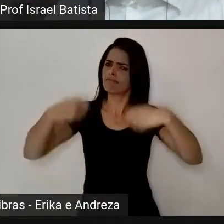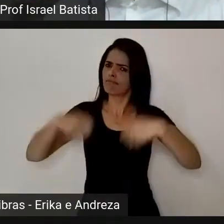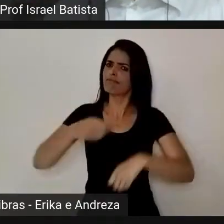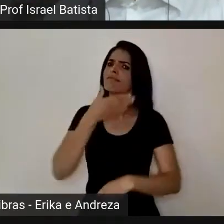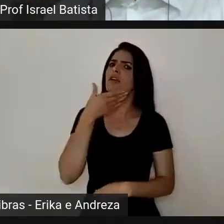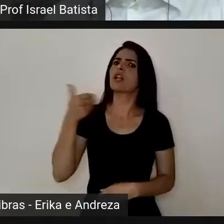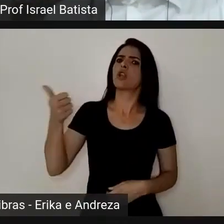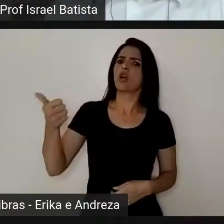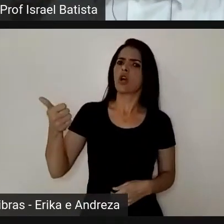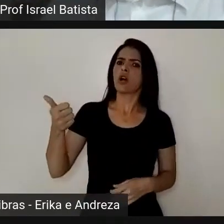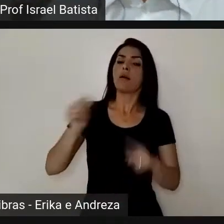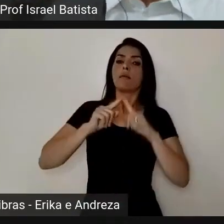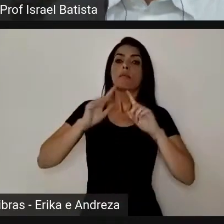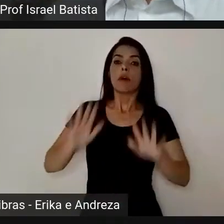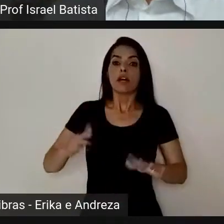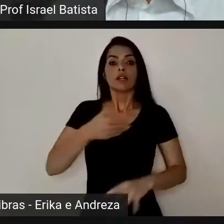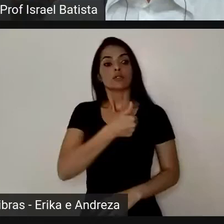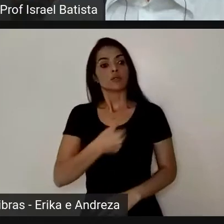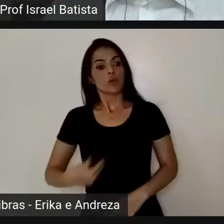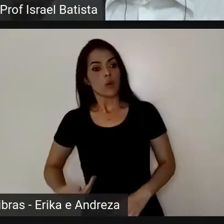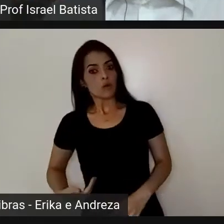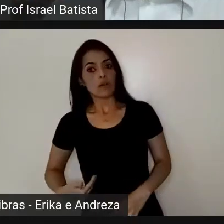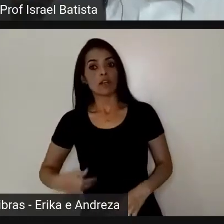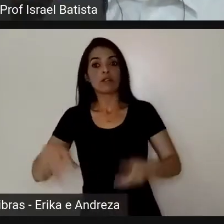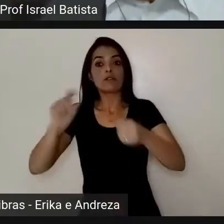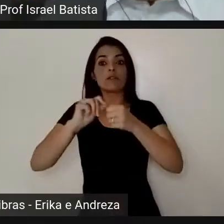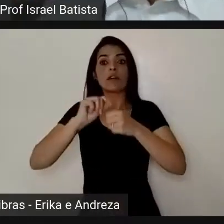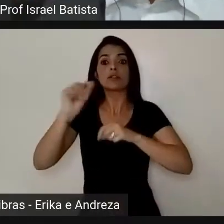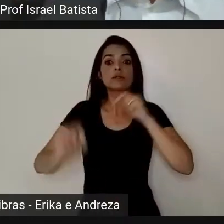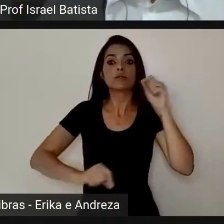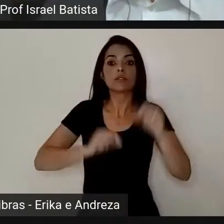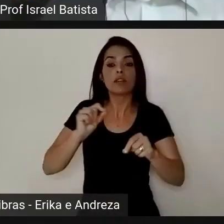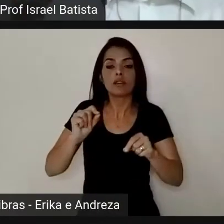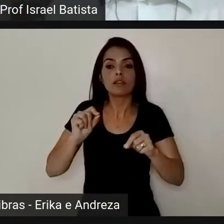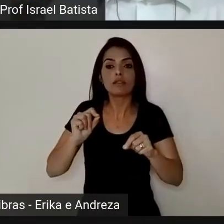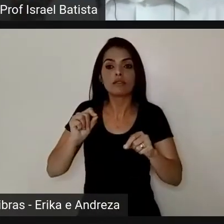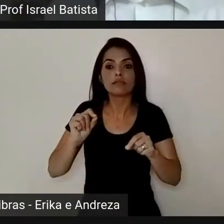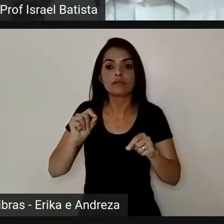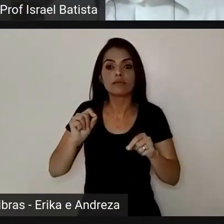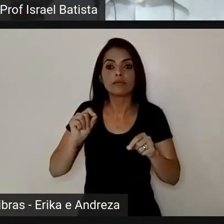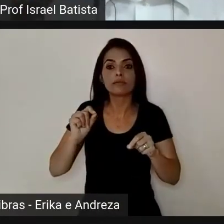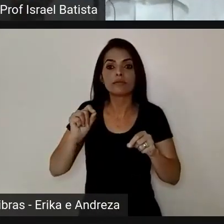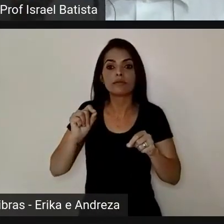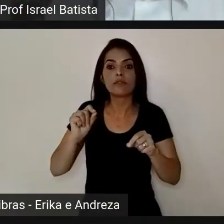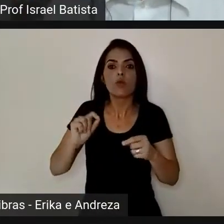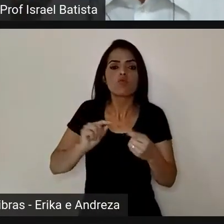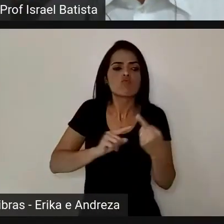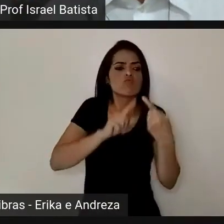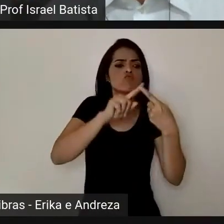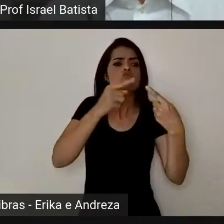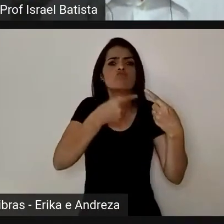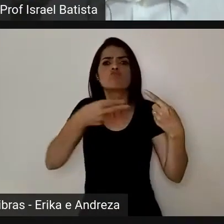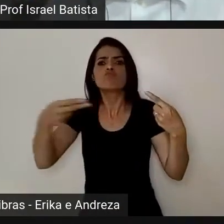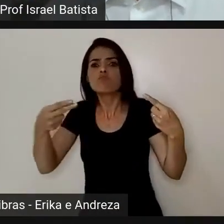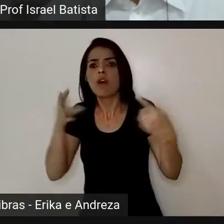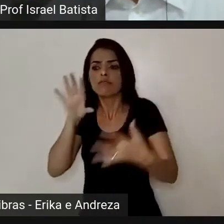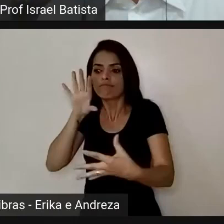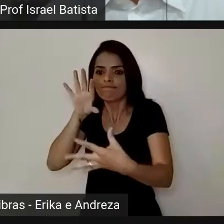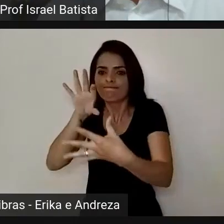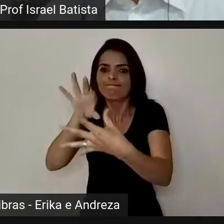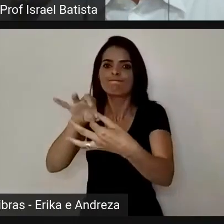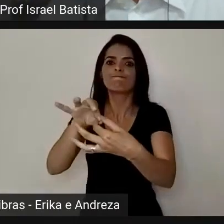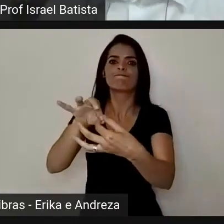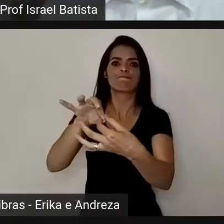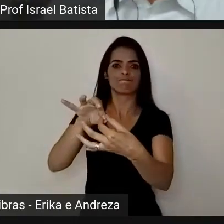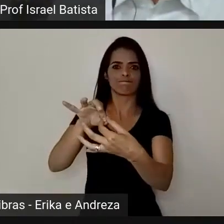ao mesmo tempo o governo ataca um item do serviço público brasileiro que está intimamente